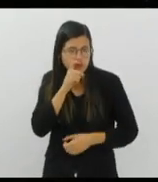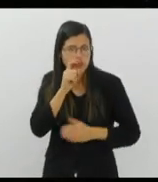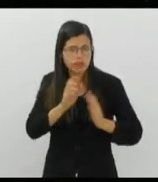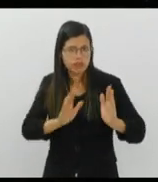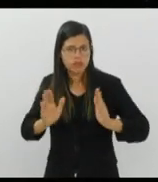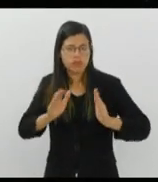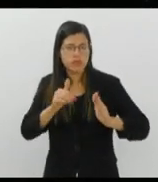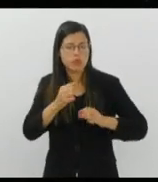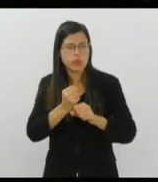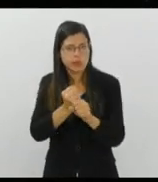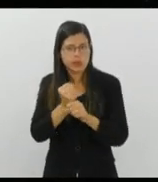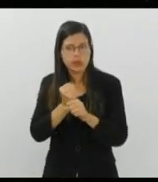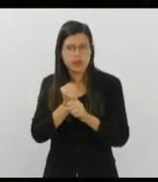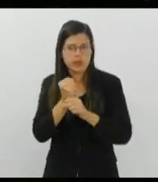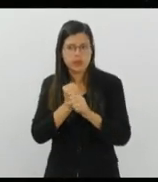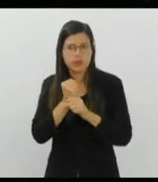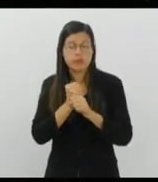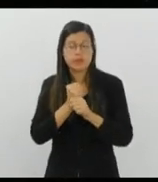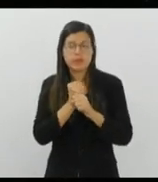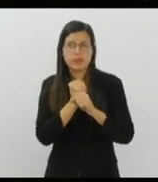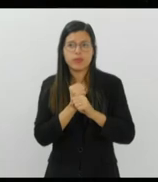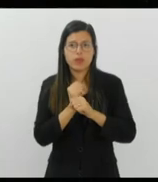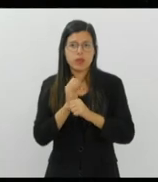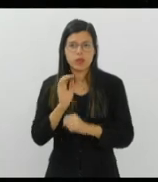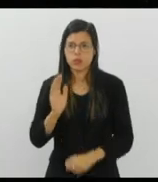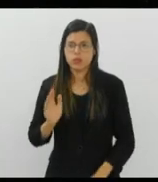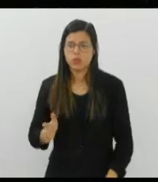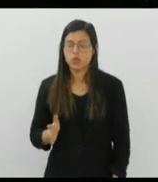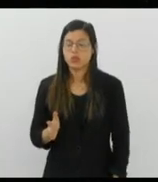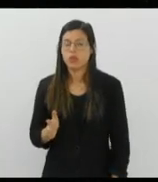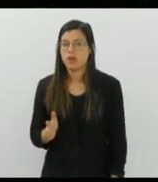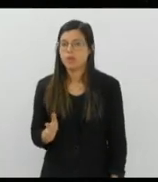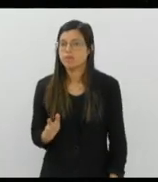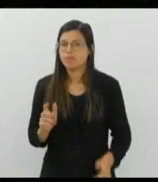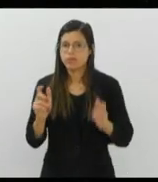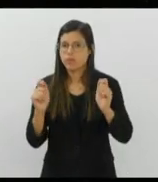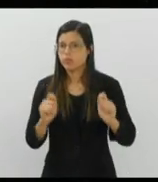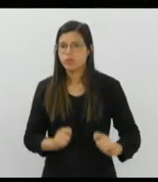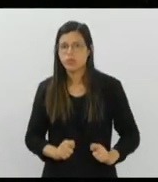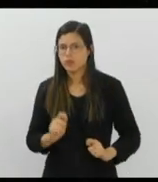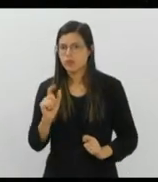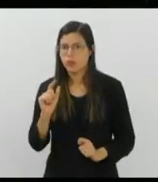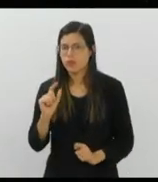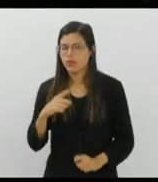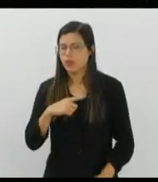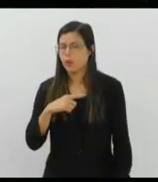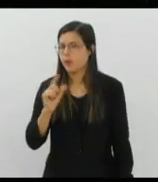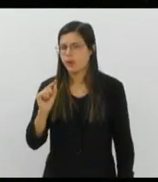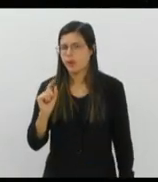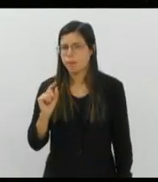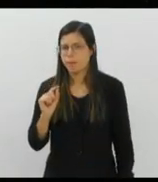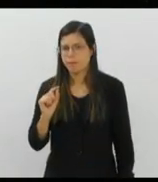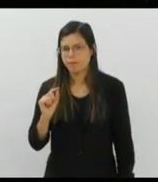E já é previsível que nós possamos ter um verão